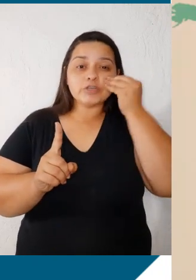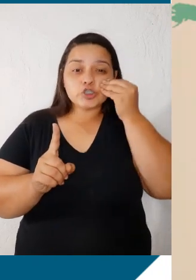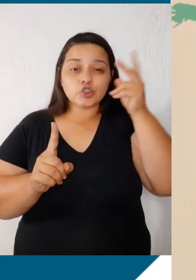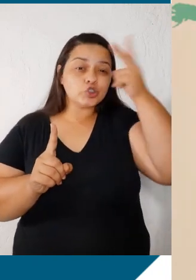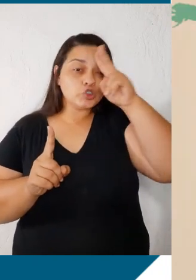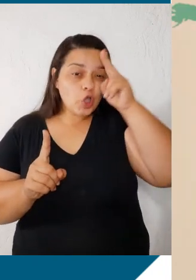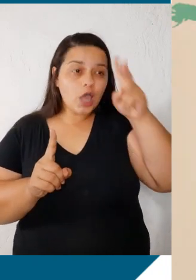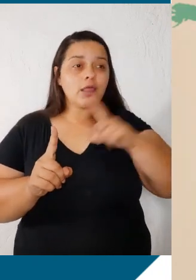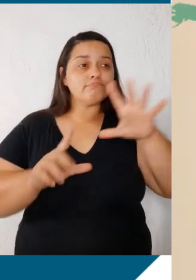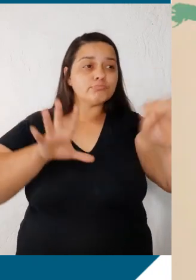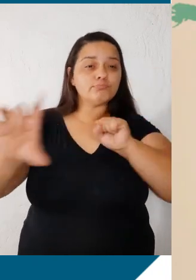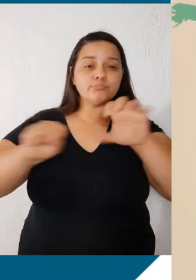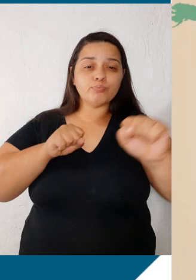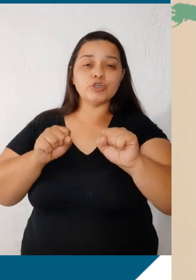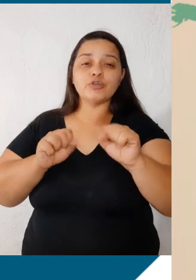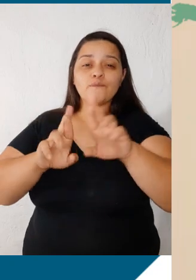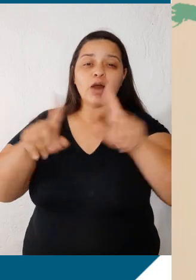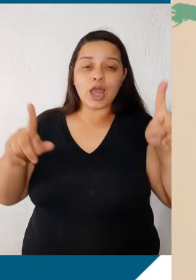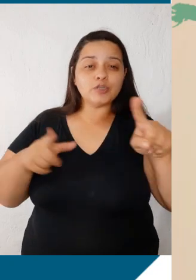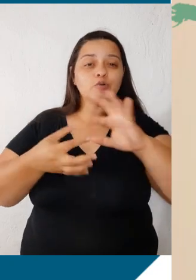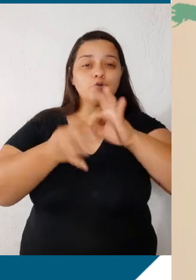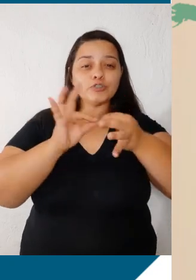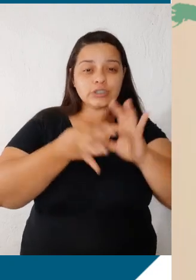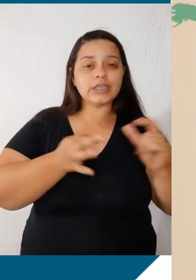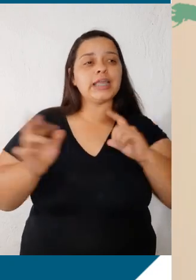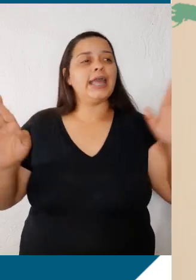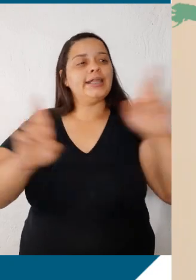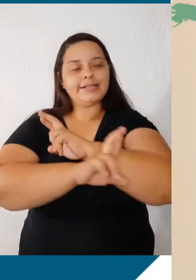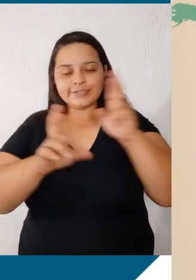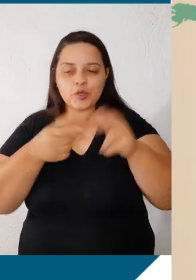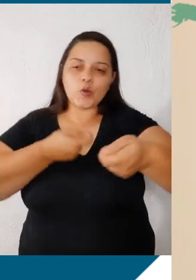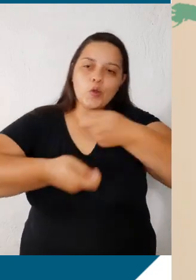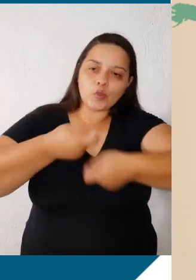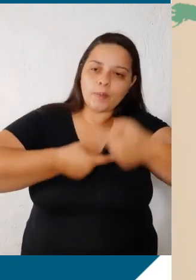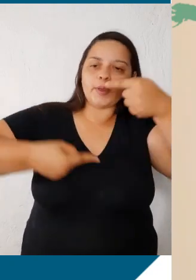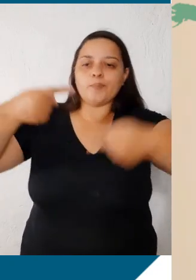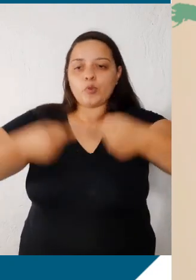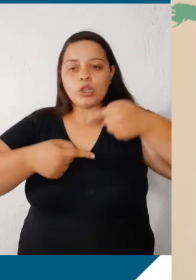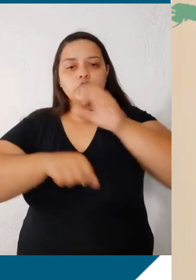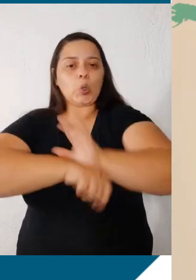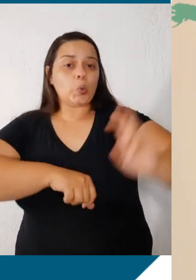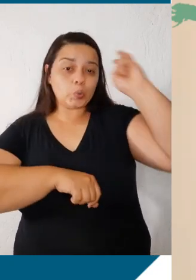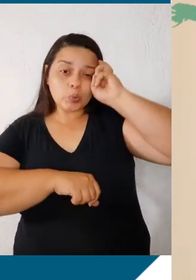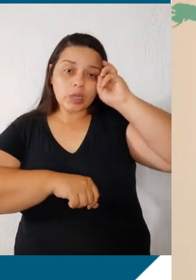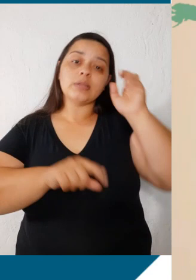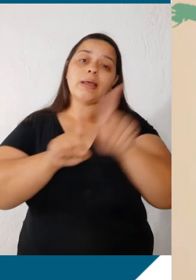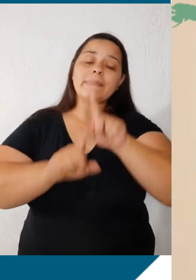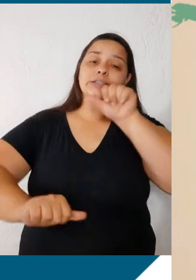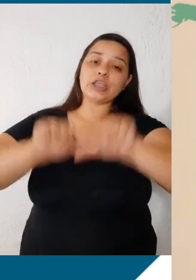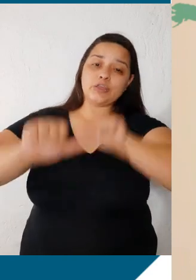inclua sociedades de diferentes continentes, pensando nas suas relações econômicas, políticas e culturais e nas